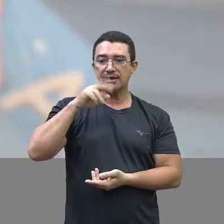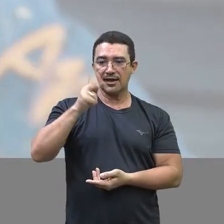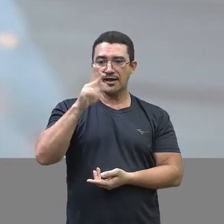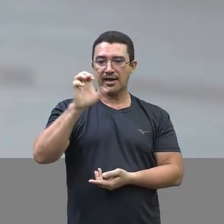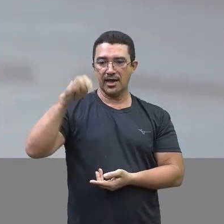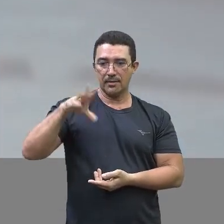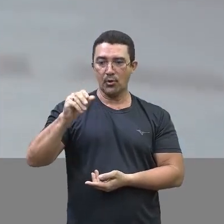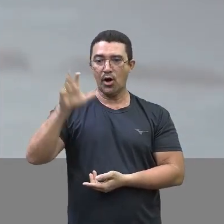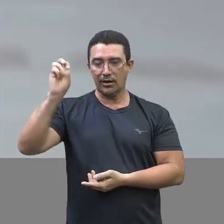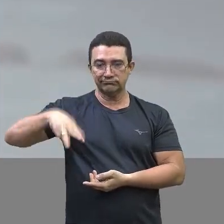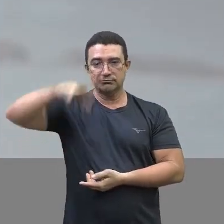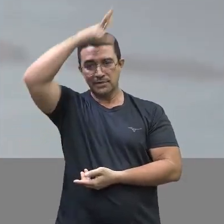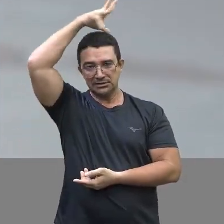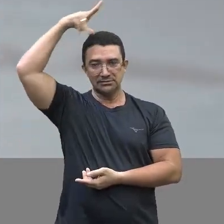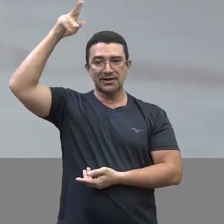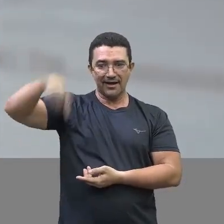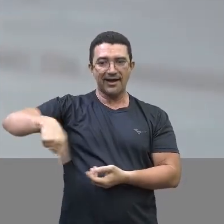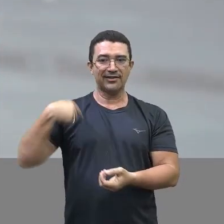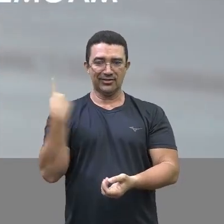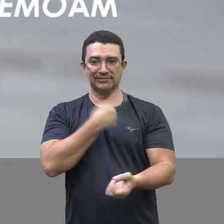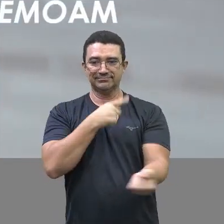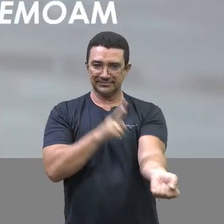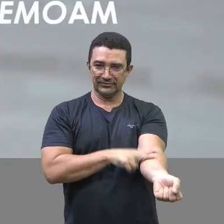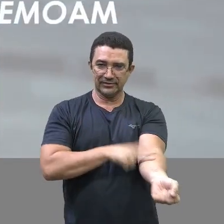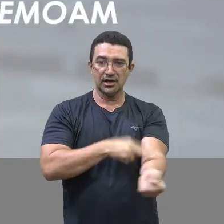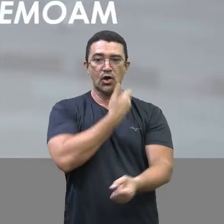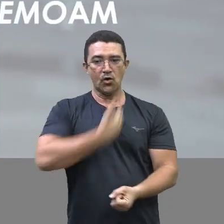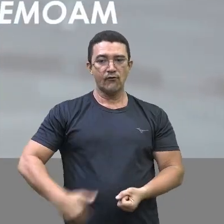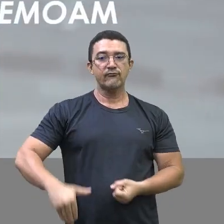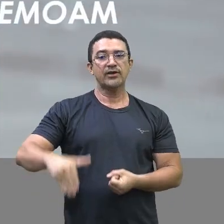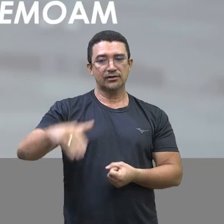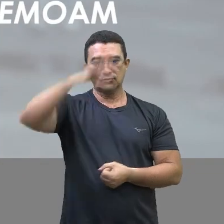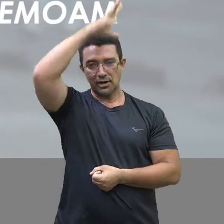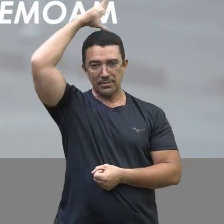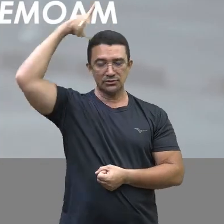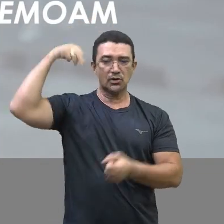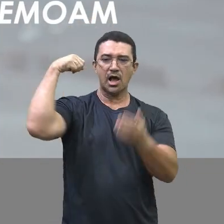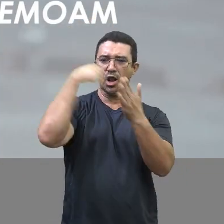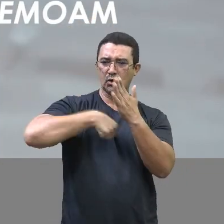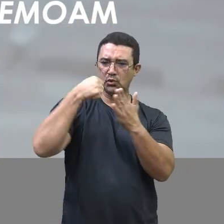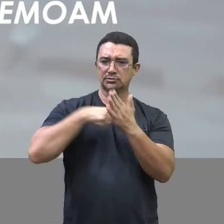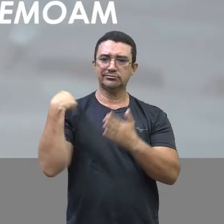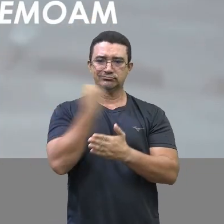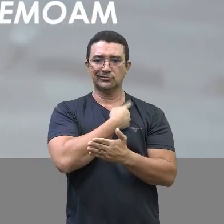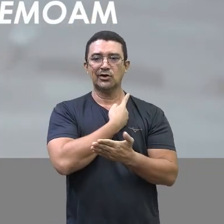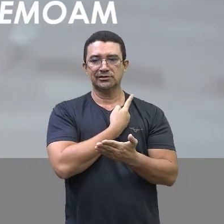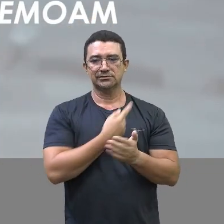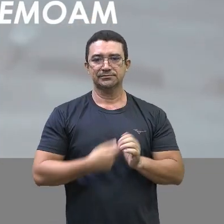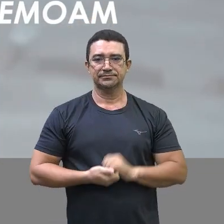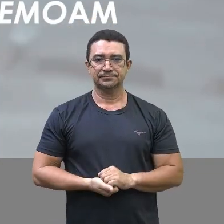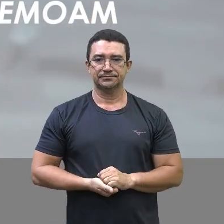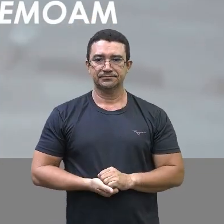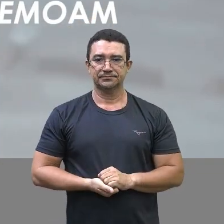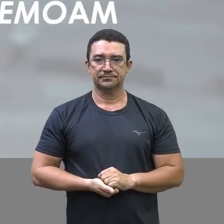Ser amazonense tá na nossa veia. Governo do Amazonas, essa luta é de todos nós.